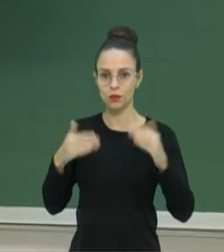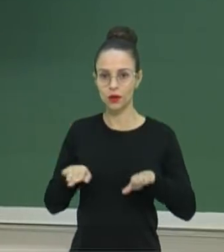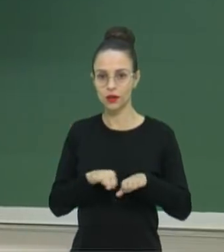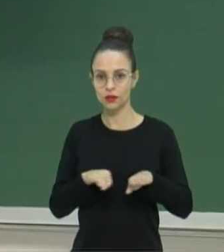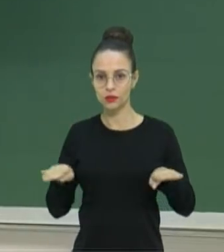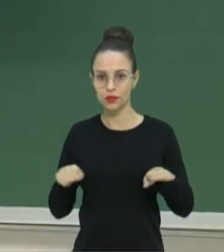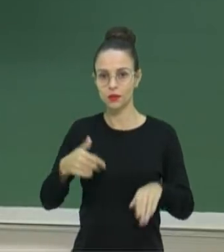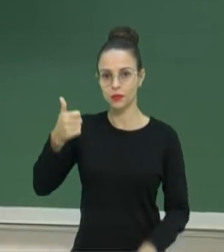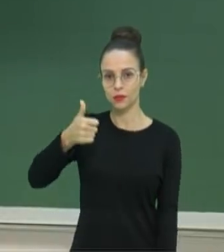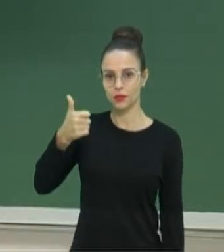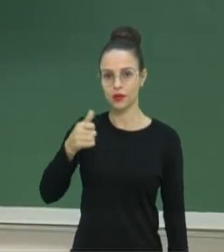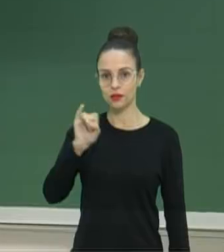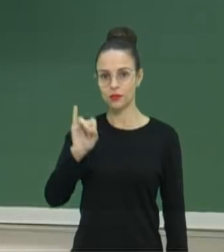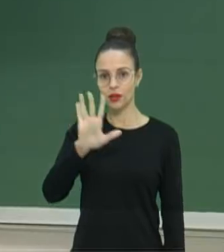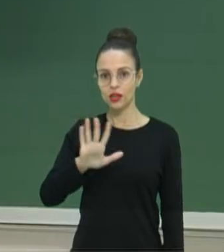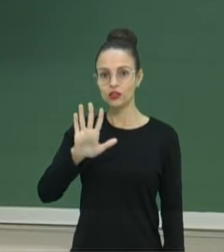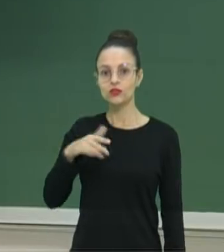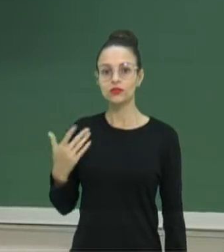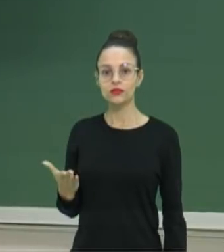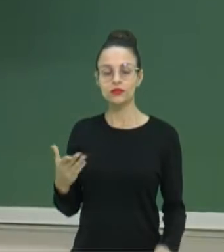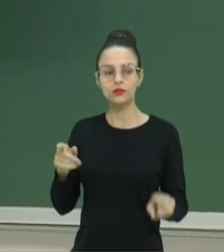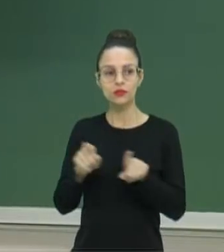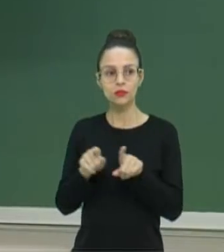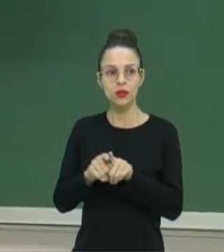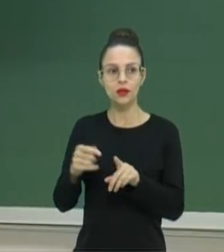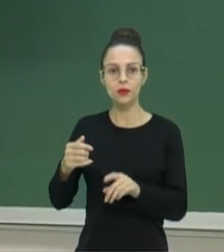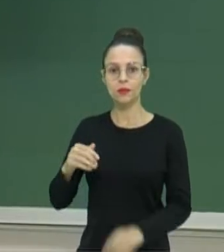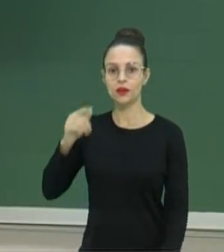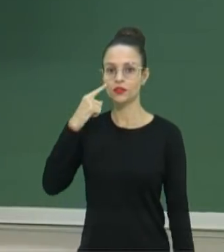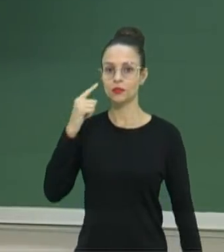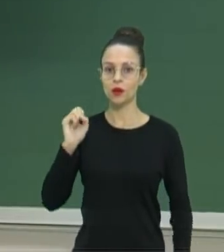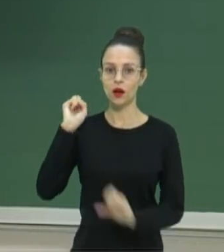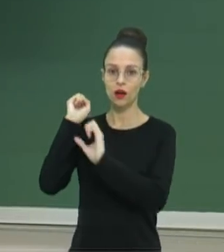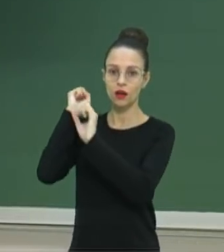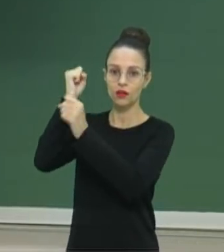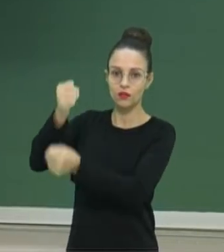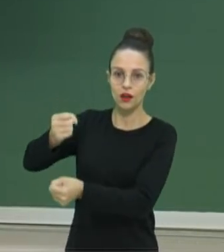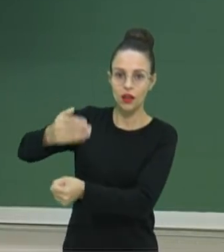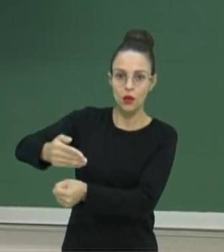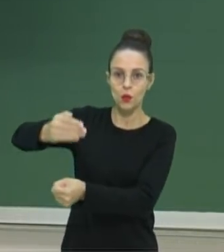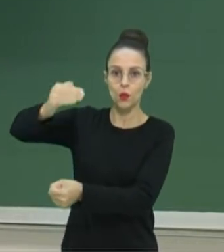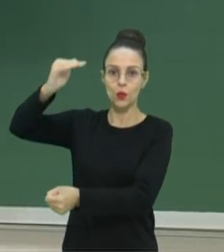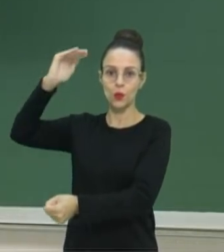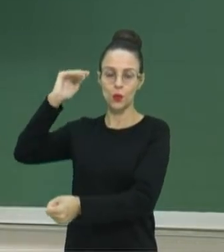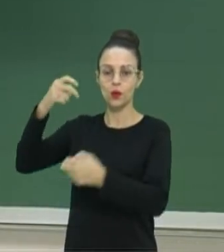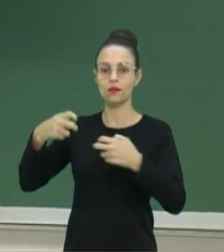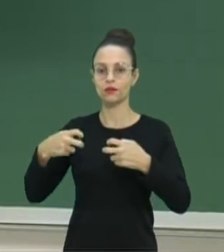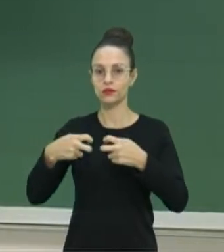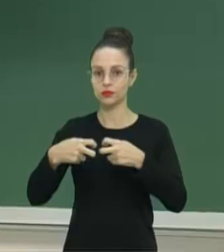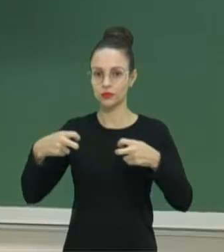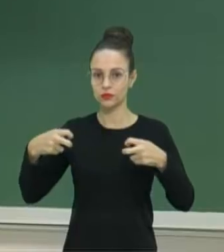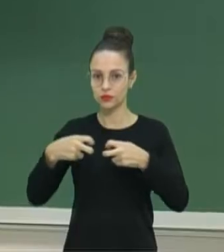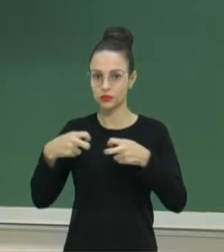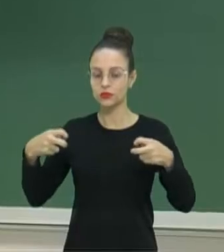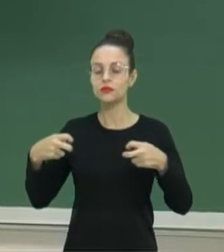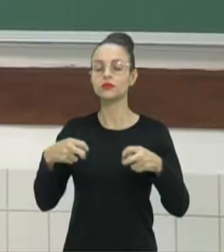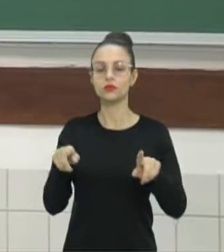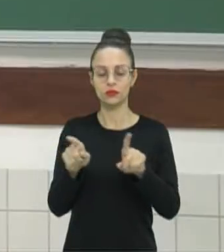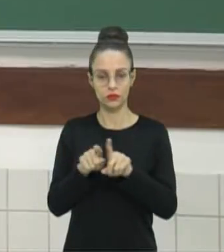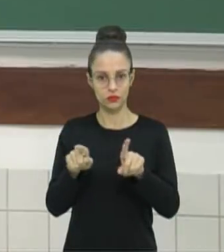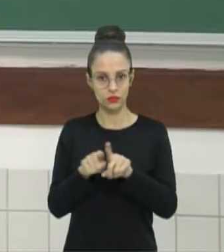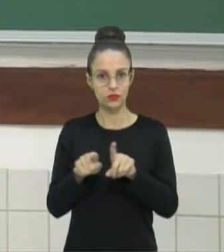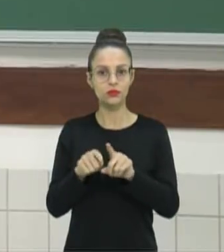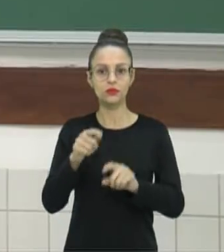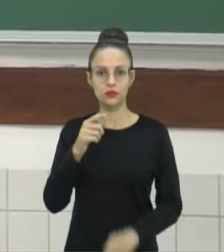estava na primeira imagem. E perceba que a vara ela está envergando, ou seja, ela está se deformando. Então isso significa que ela vai ter o quê?